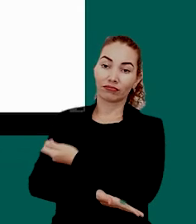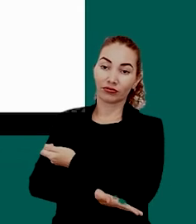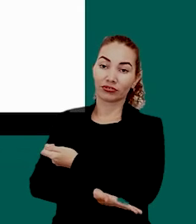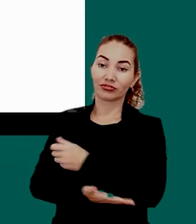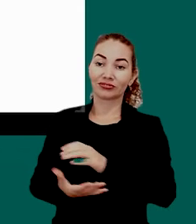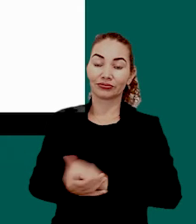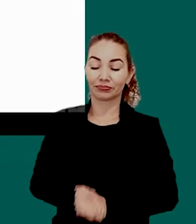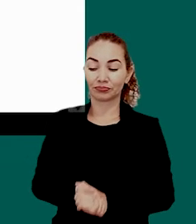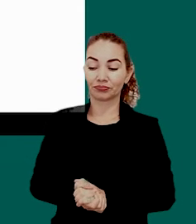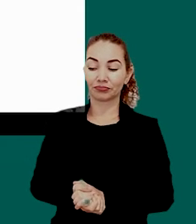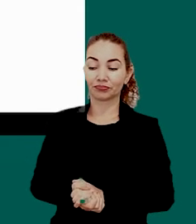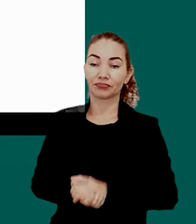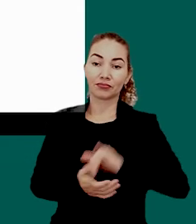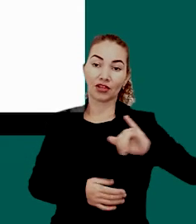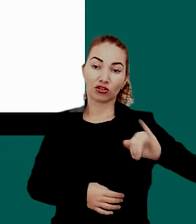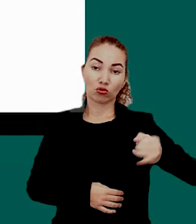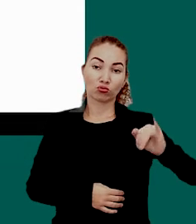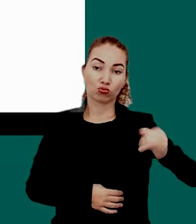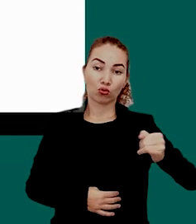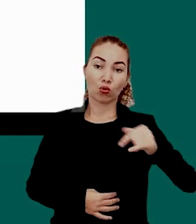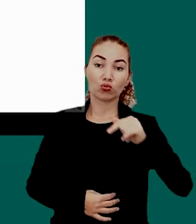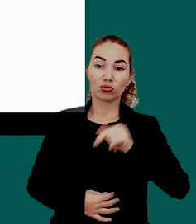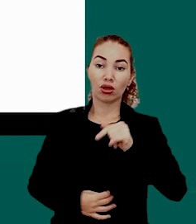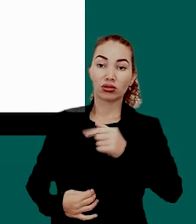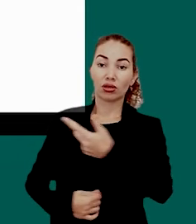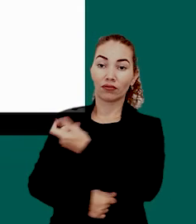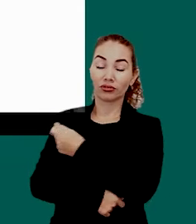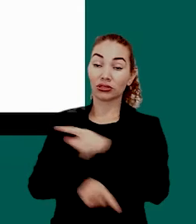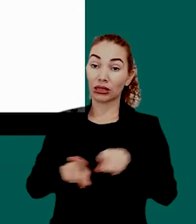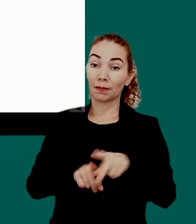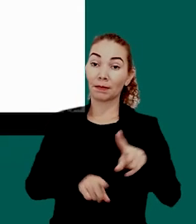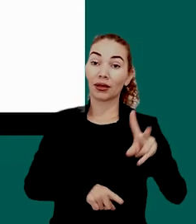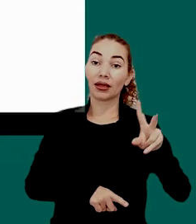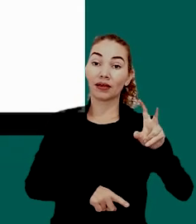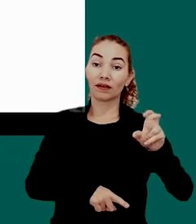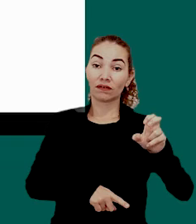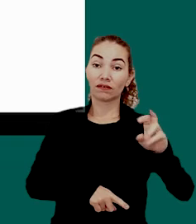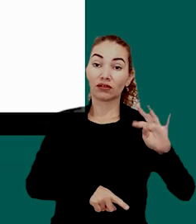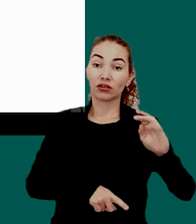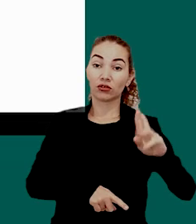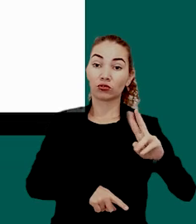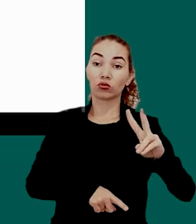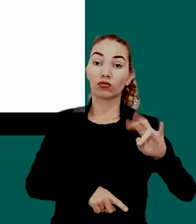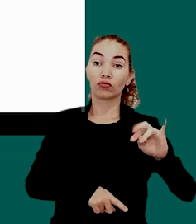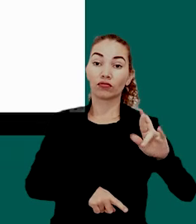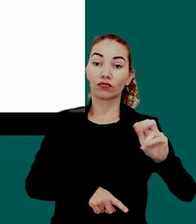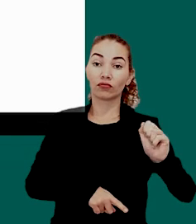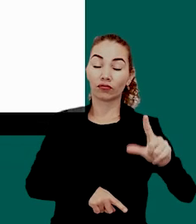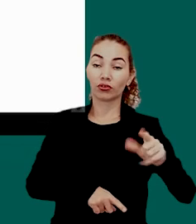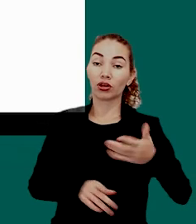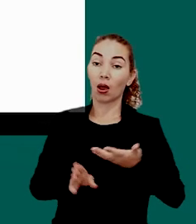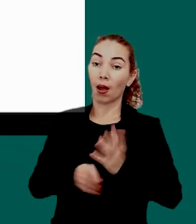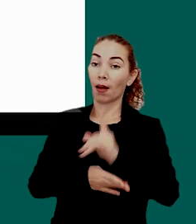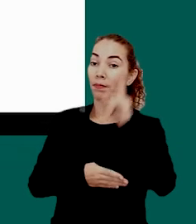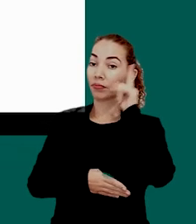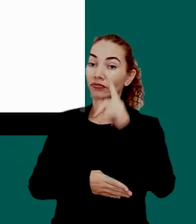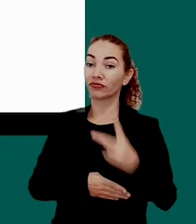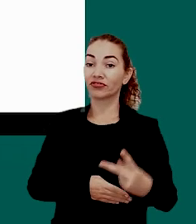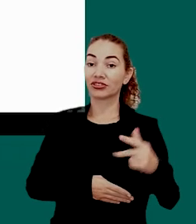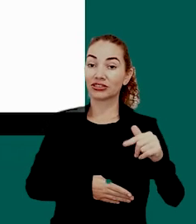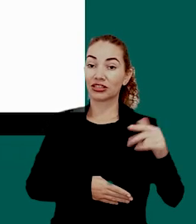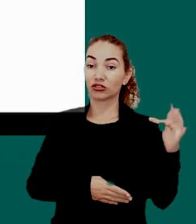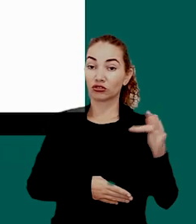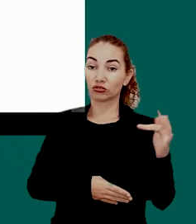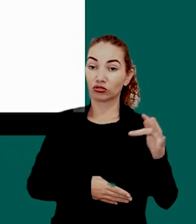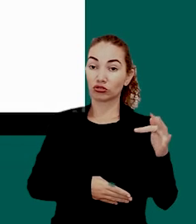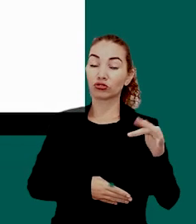Vacina da Janssen, né, da Johnson & Johnson, uma vacina de vetor viral também, aprovada emergencialmente nos Estados Unidos em 27 de fevereiro, né,